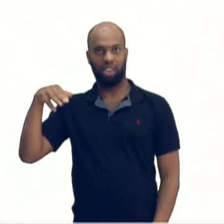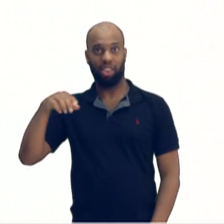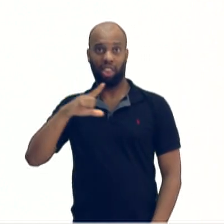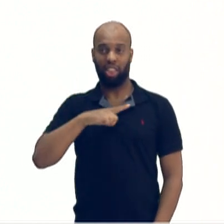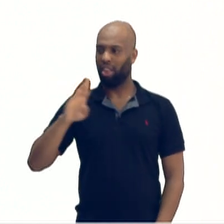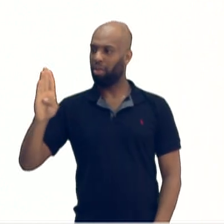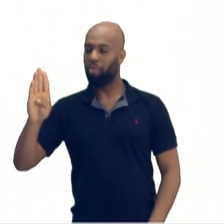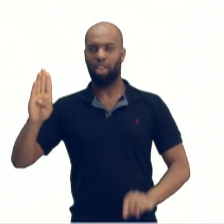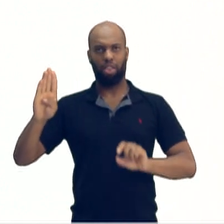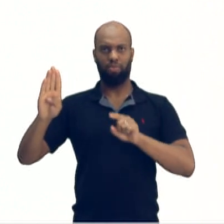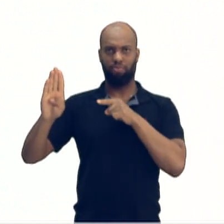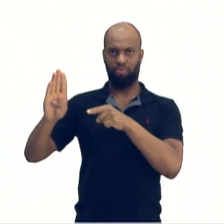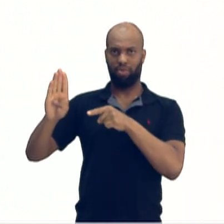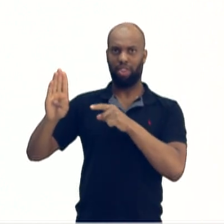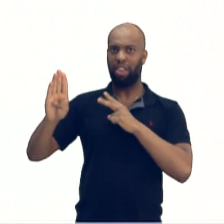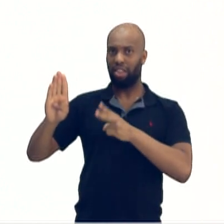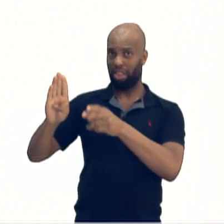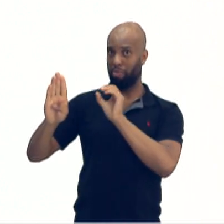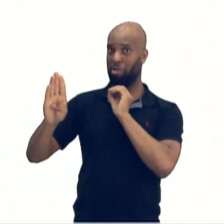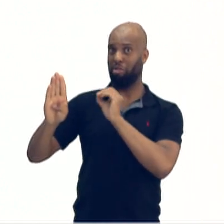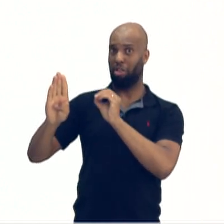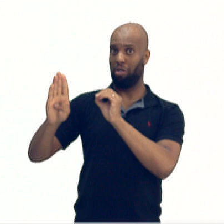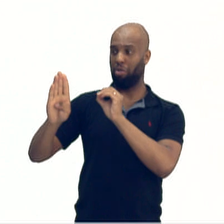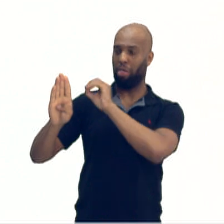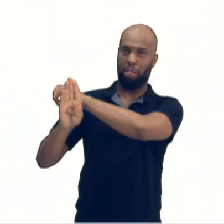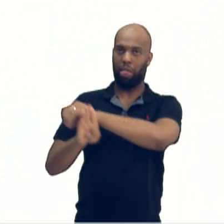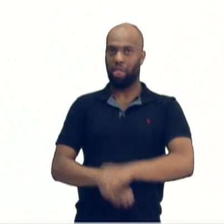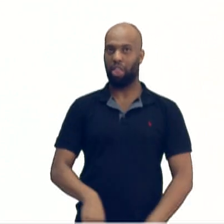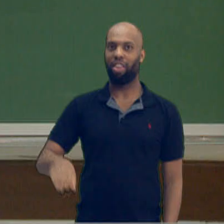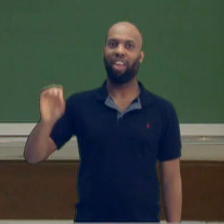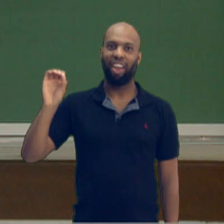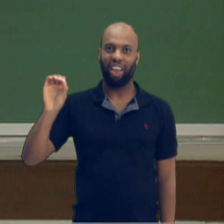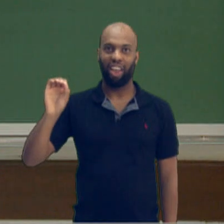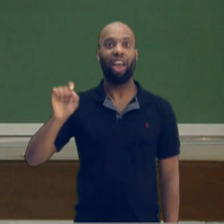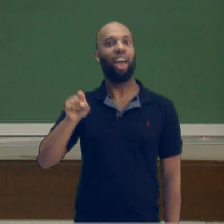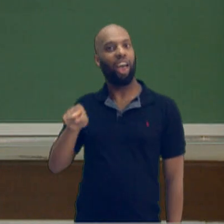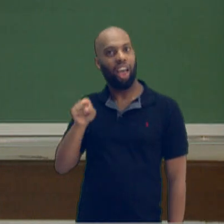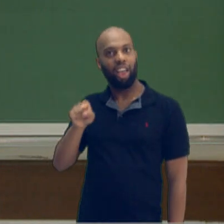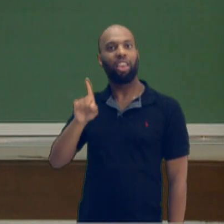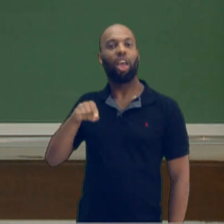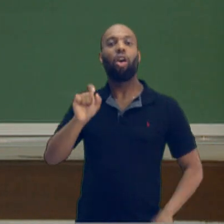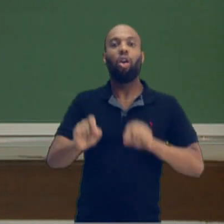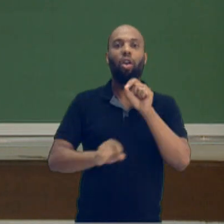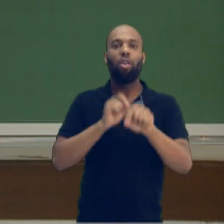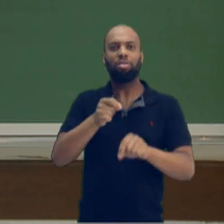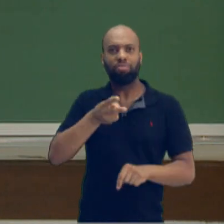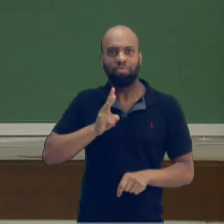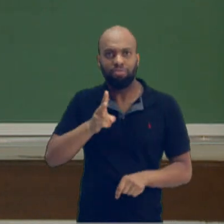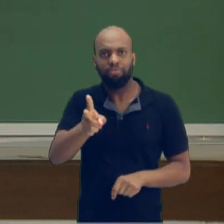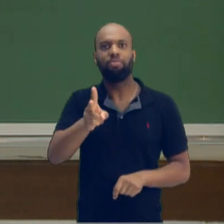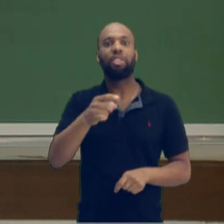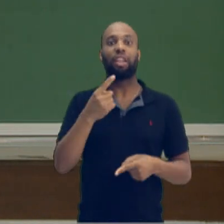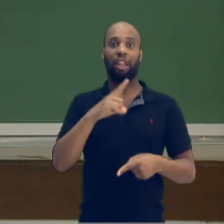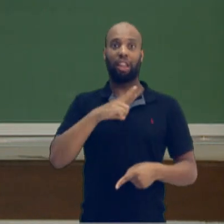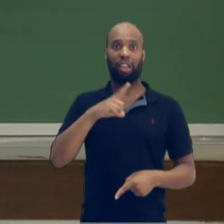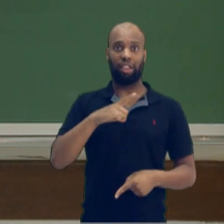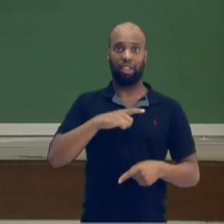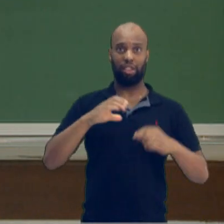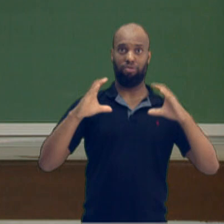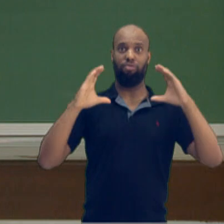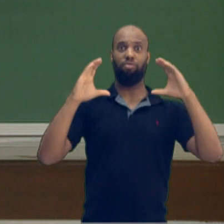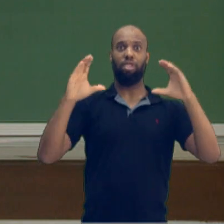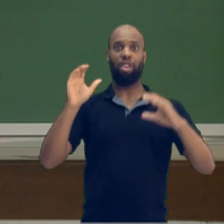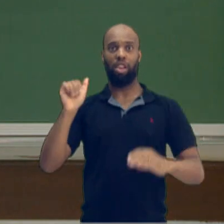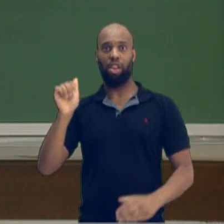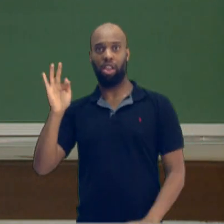termo constante é igual a zero, tá? Então, é uma função linear quando uma função afim tiver o valor do